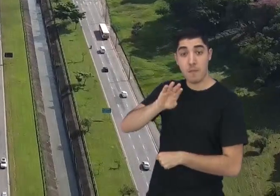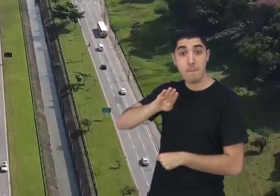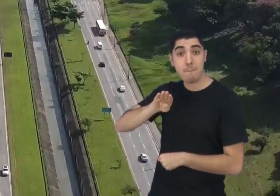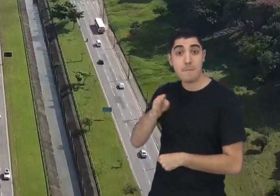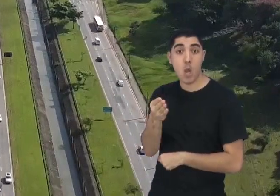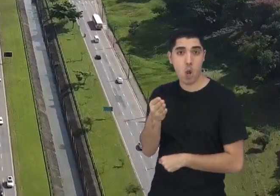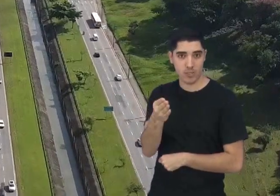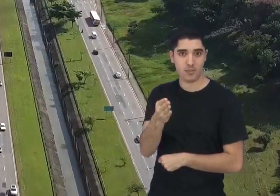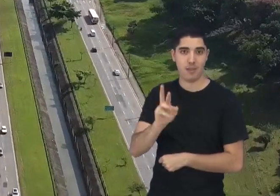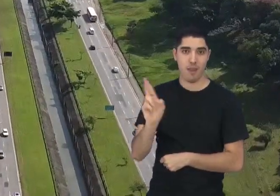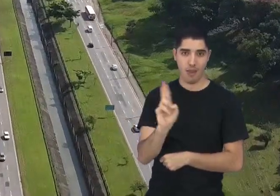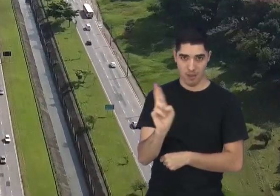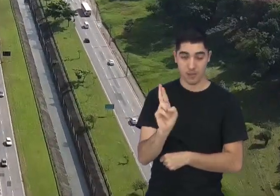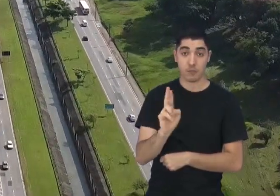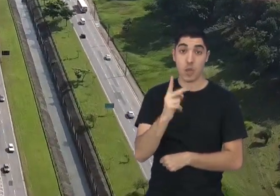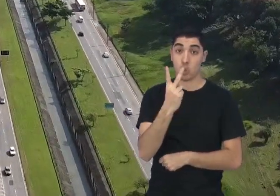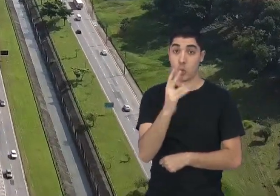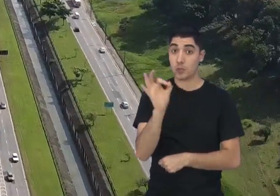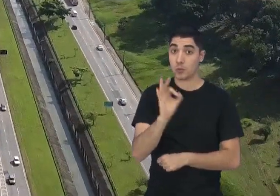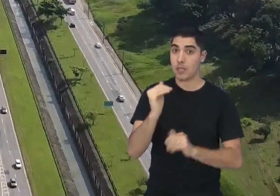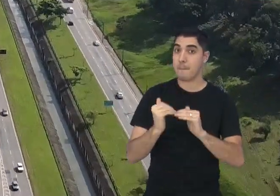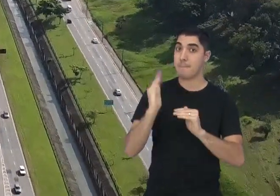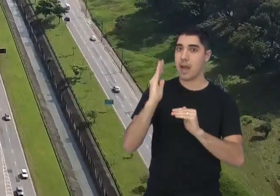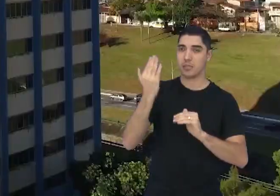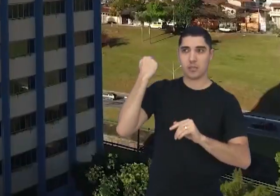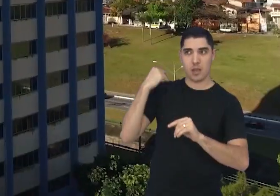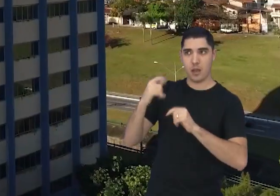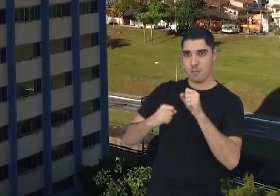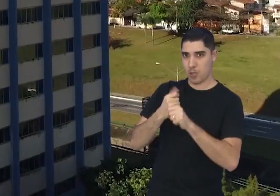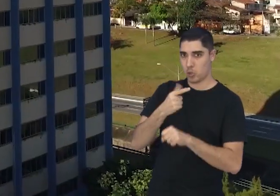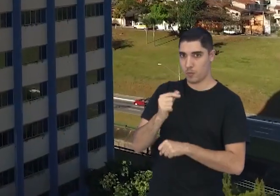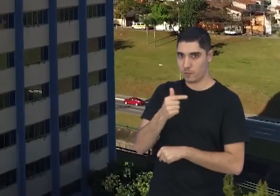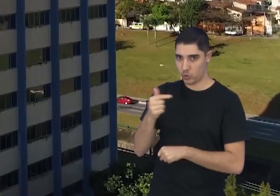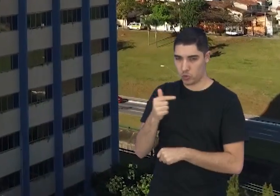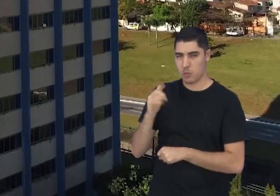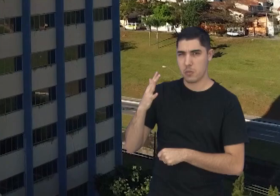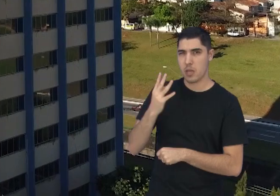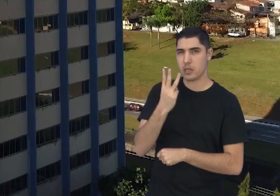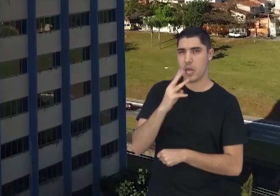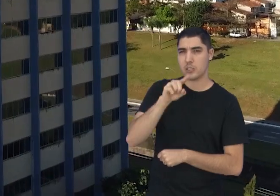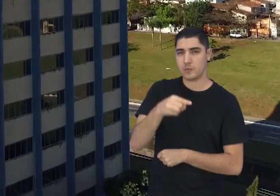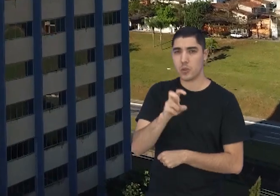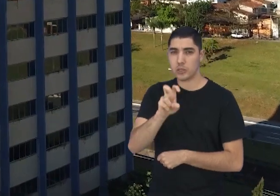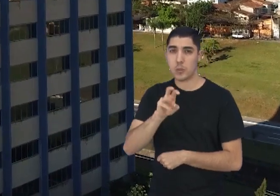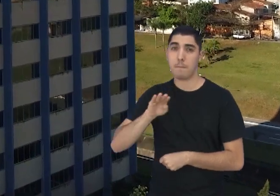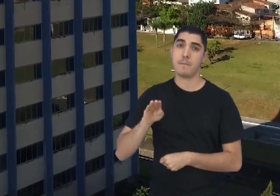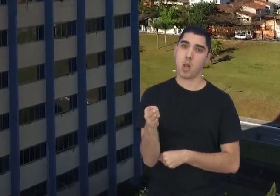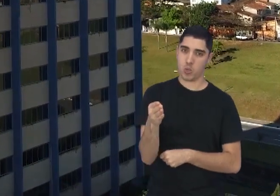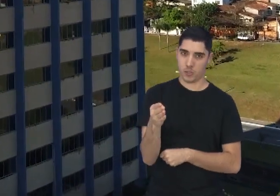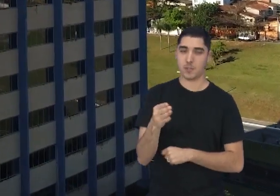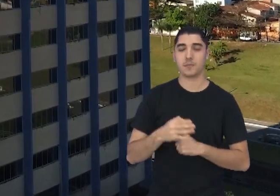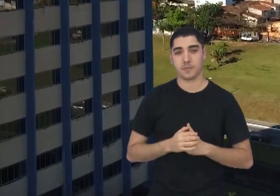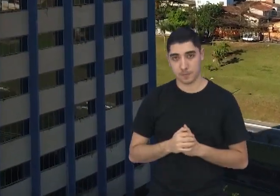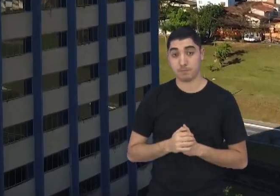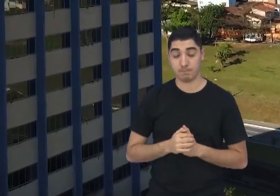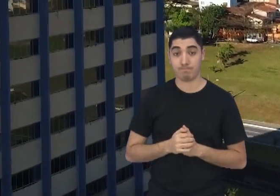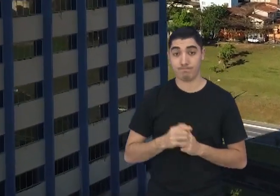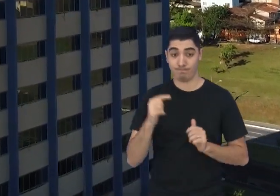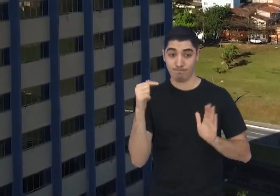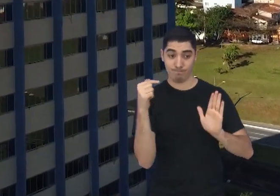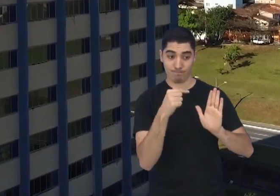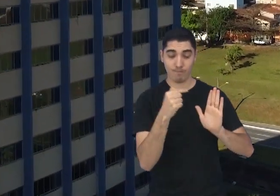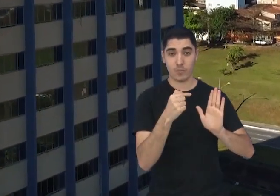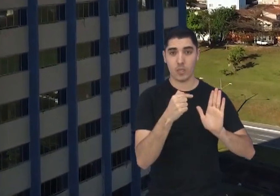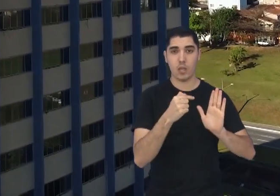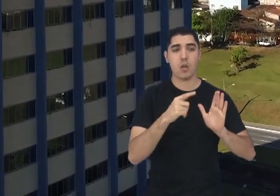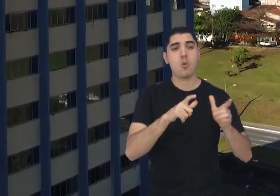reais, 12% a mais que de 2022, que foi 3,5 bilhões. As pastas que mais vão